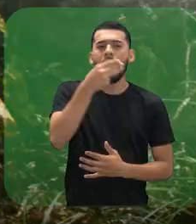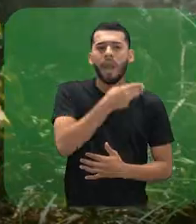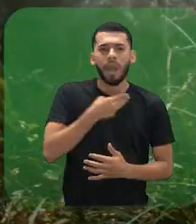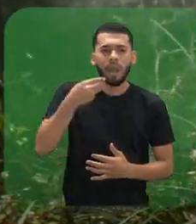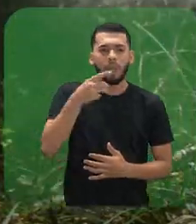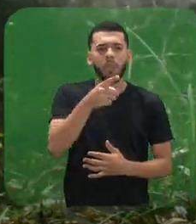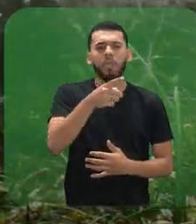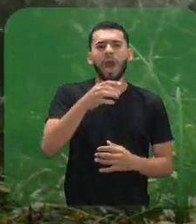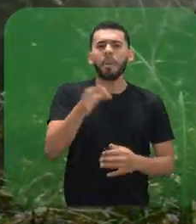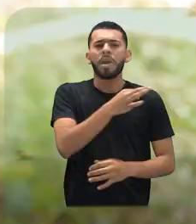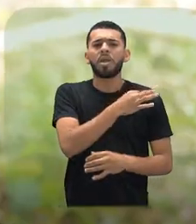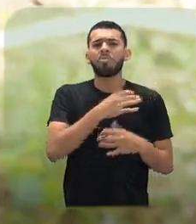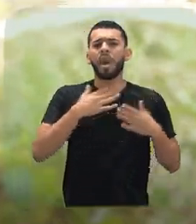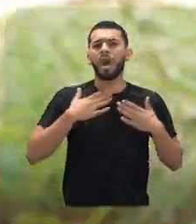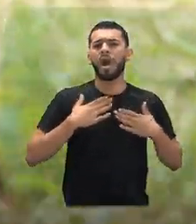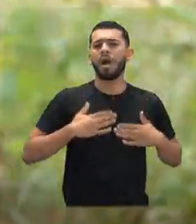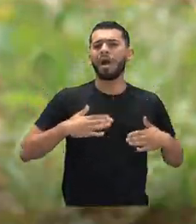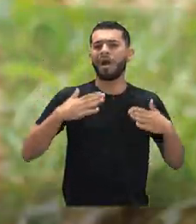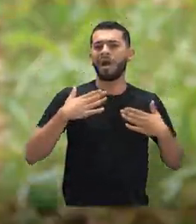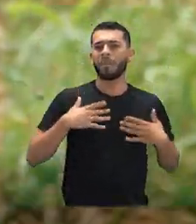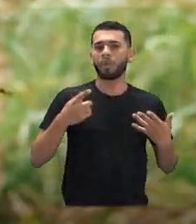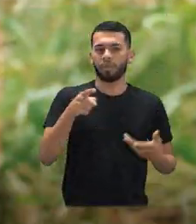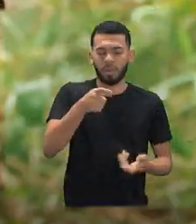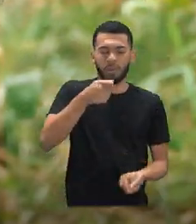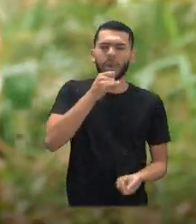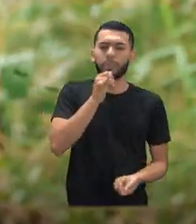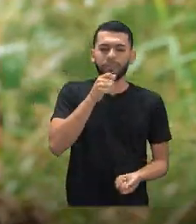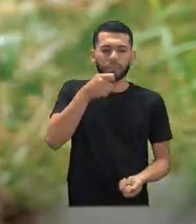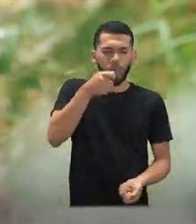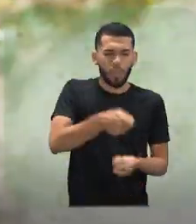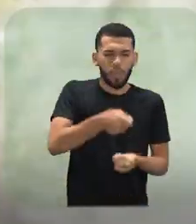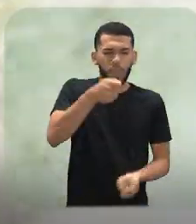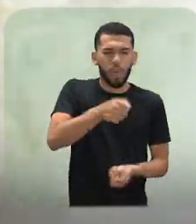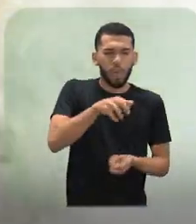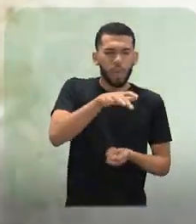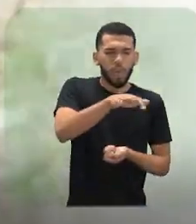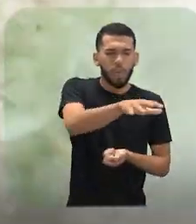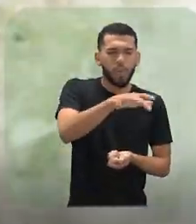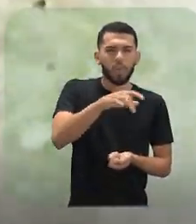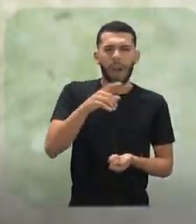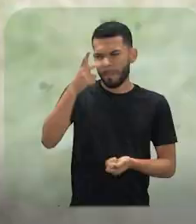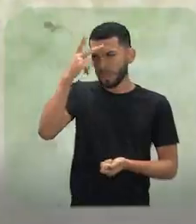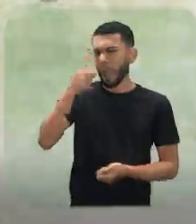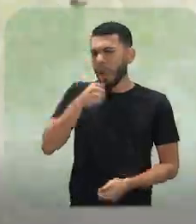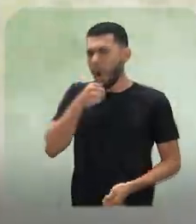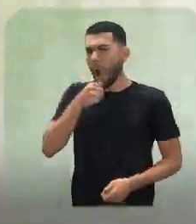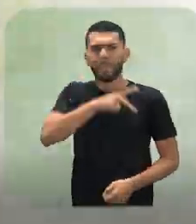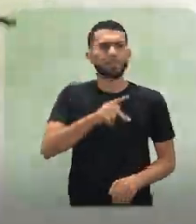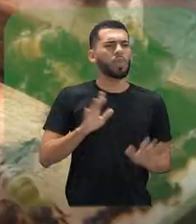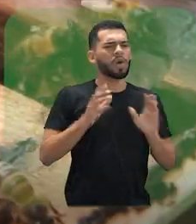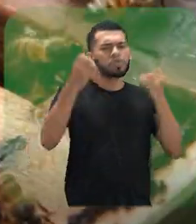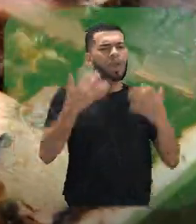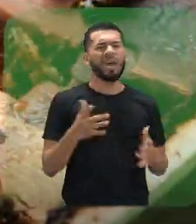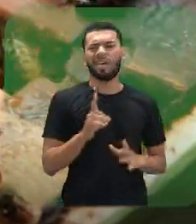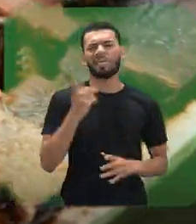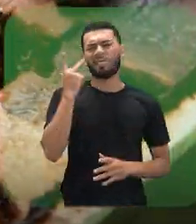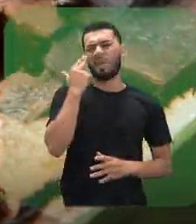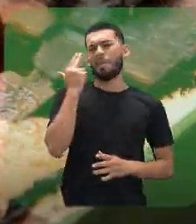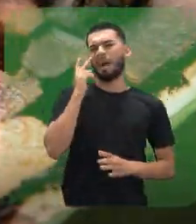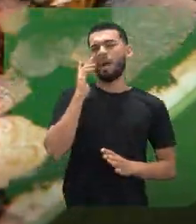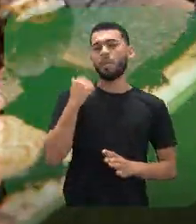mel, tá entendendo? Aí ela vai ficar calma. Aí você está com o formigador ali, tem gente que fica até tossindo. Não, pessoal, isso é